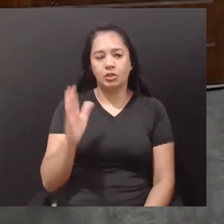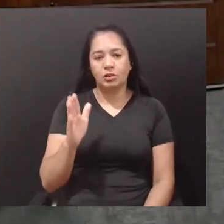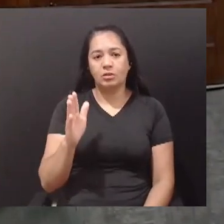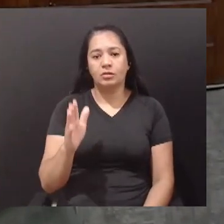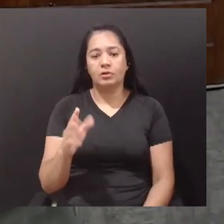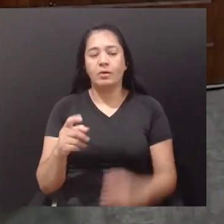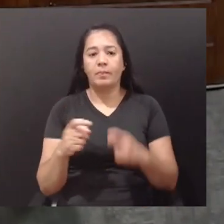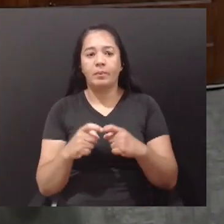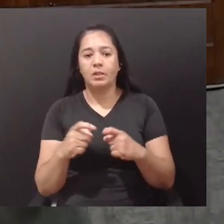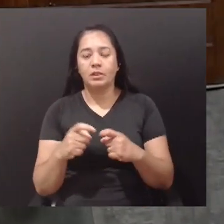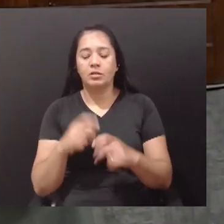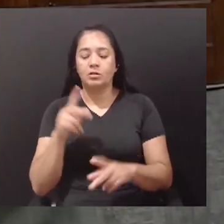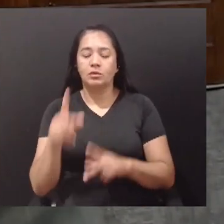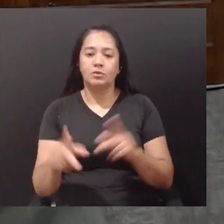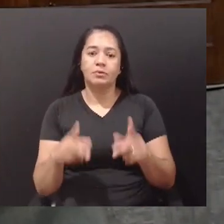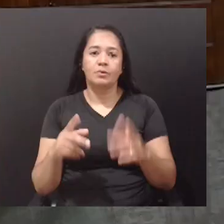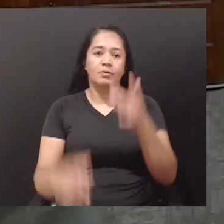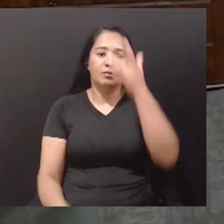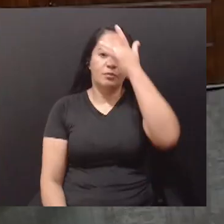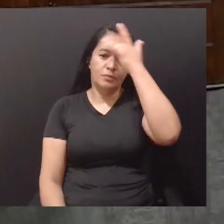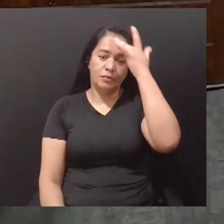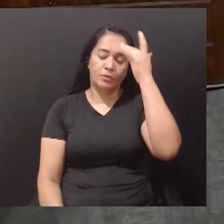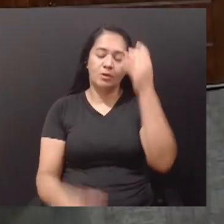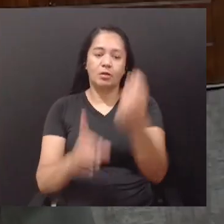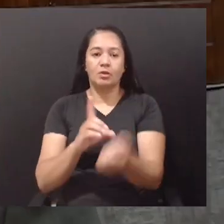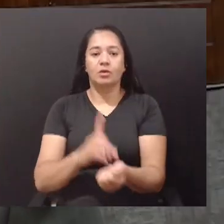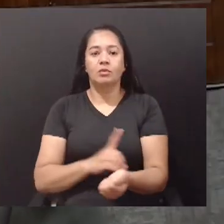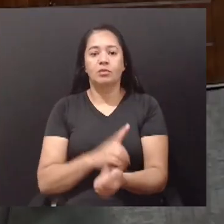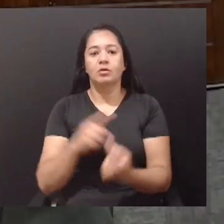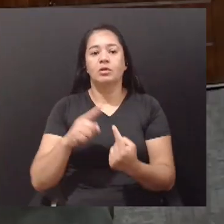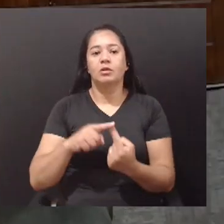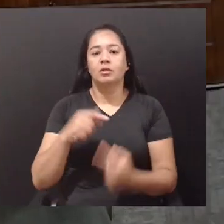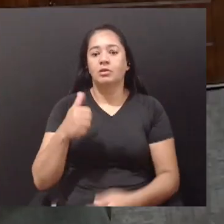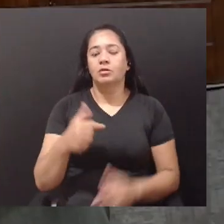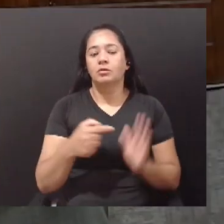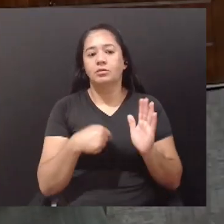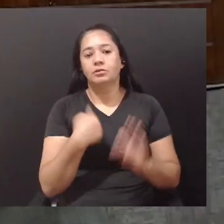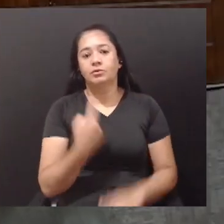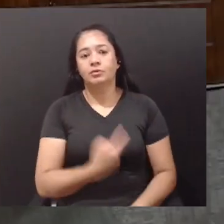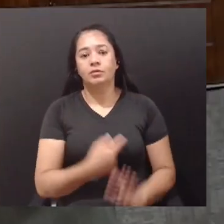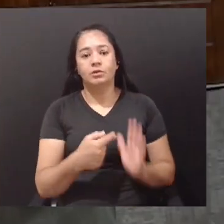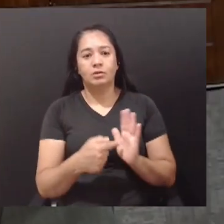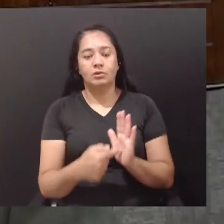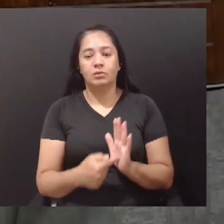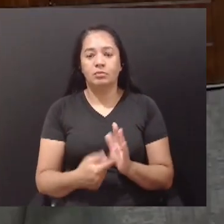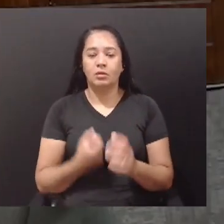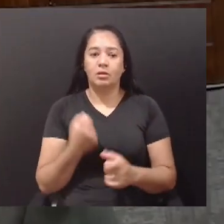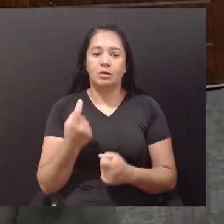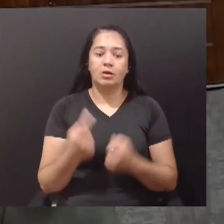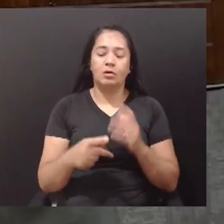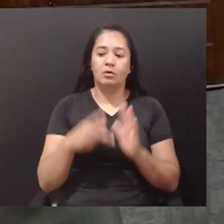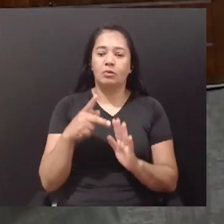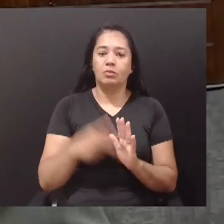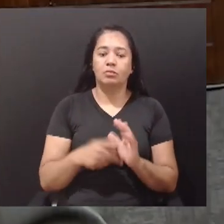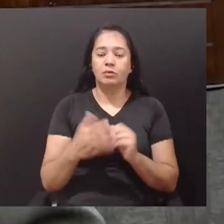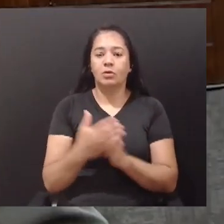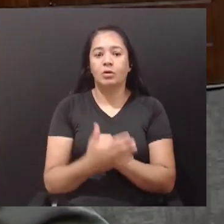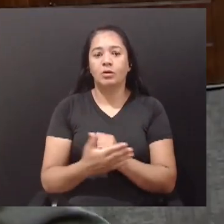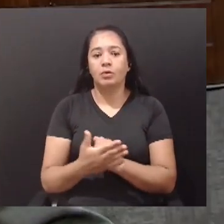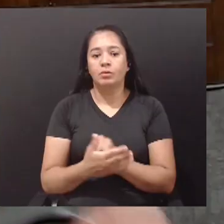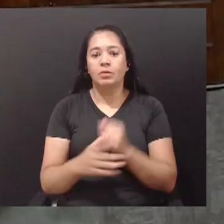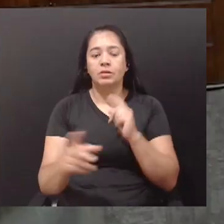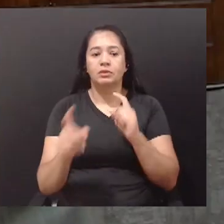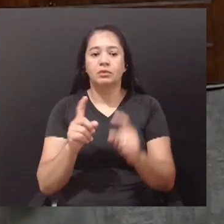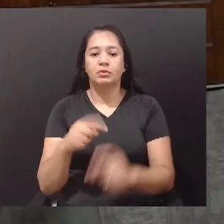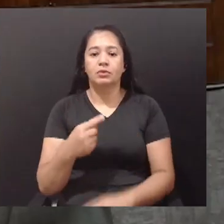médicos, pessoas com diabetes tipo 1, apresentamos alguns projetos baseados nessas reuniões, então nós